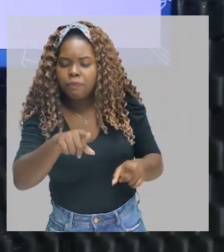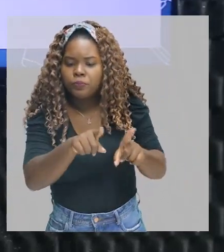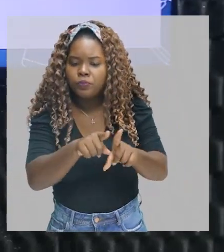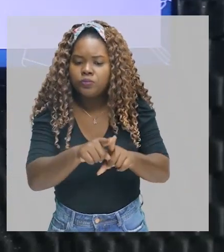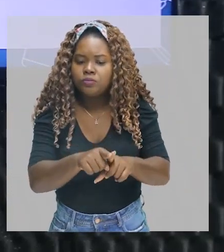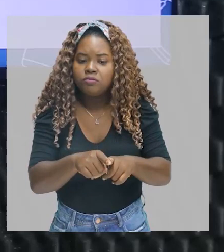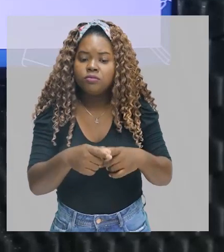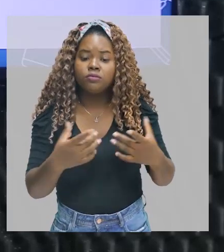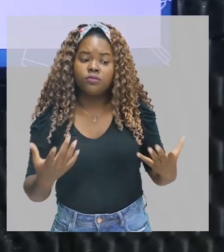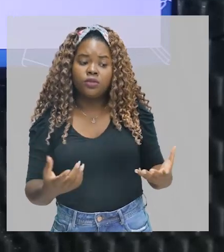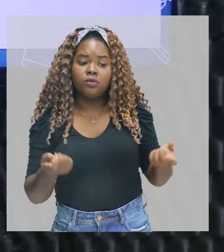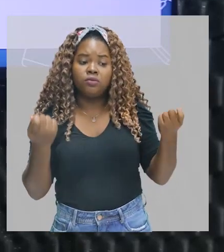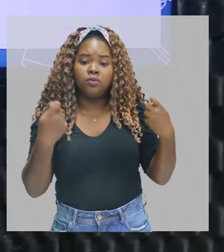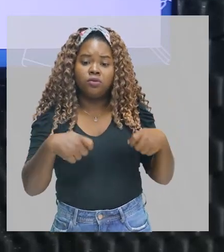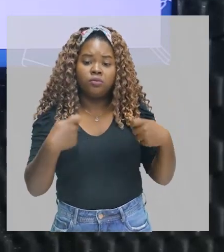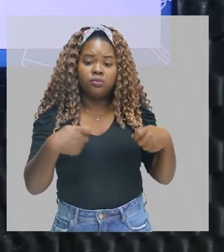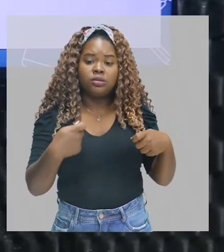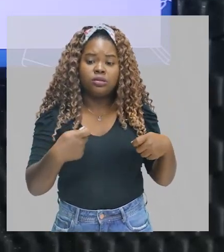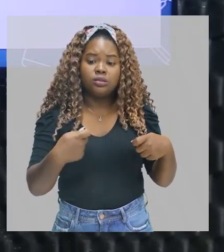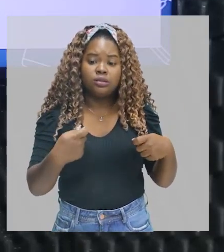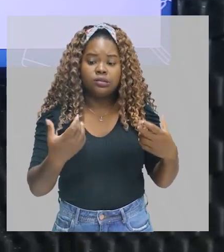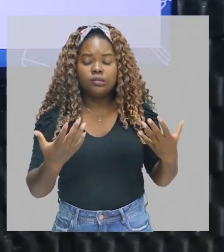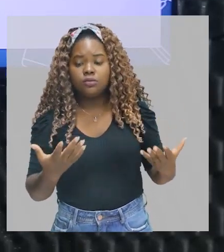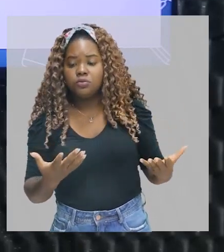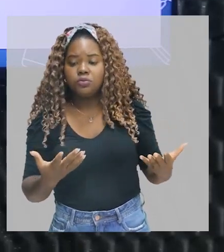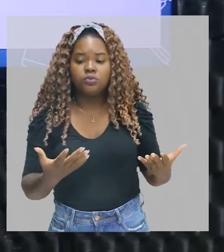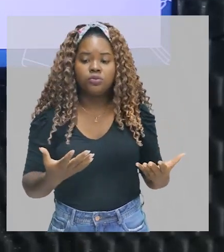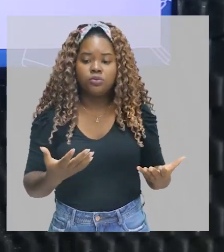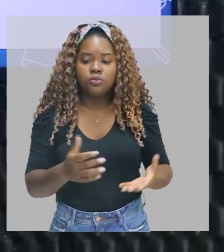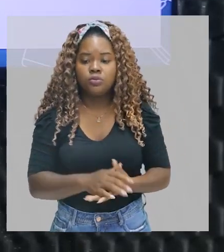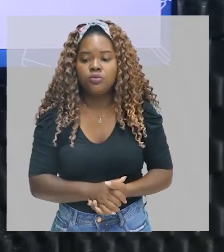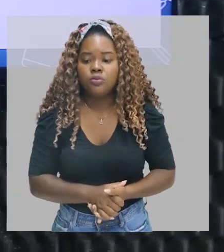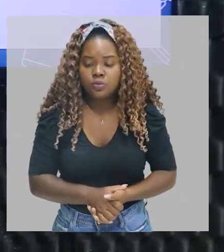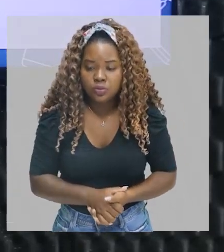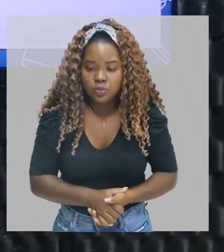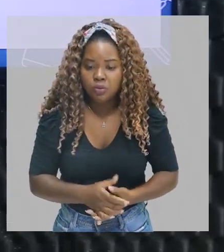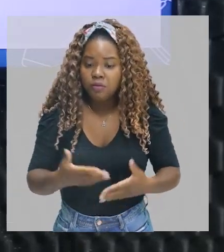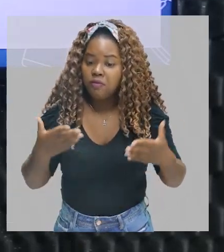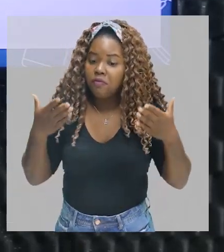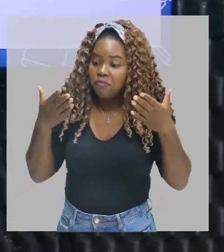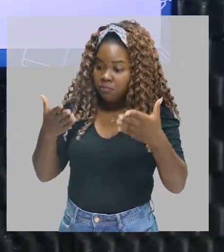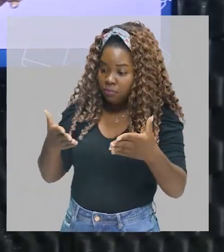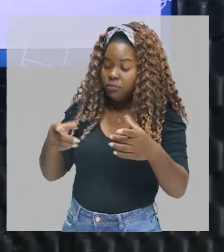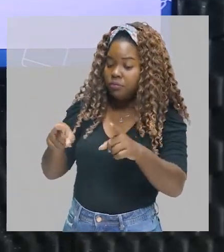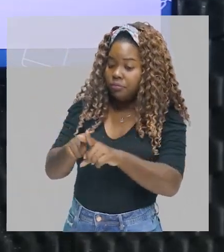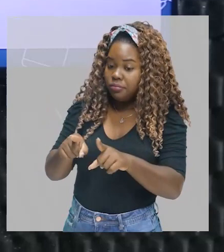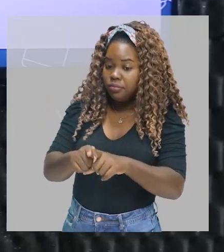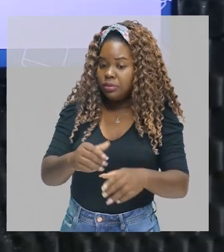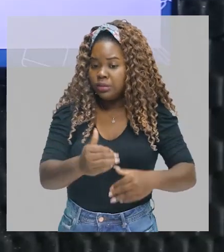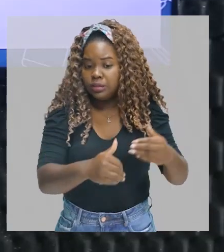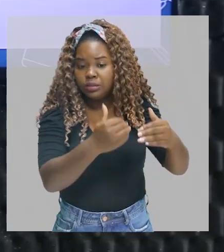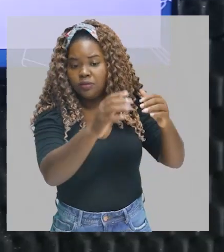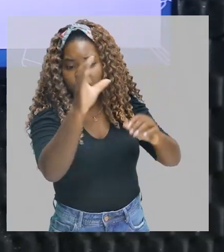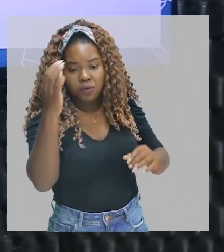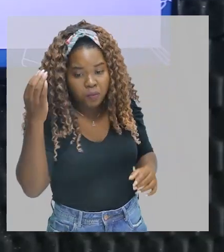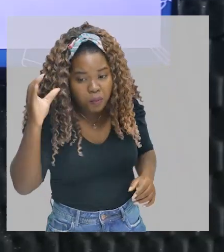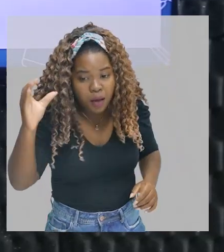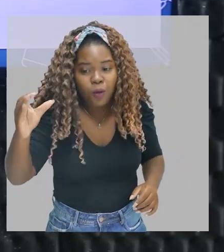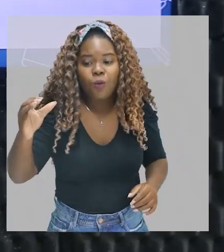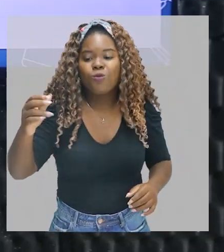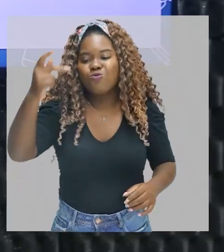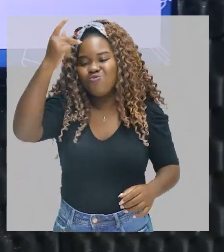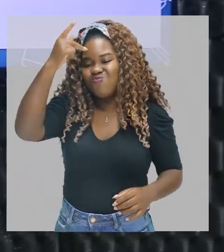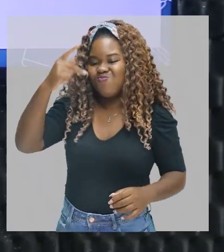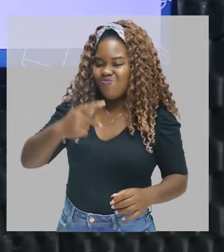justo do que eu me voltar para aquilo que é de melhor do meu espaço. Então, desenvolver uma cultura